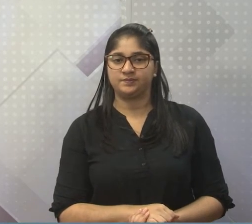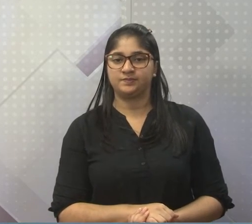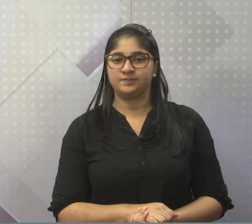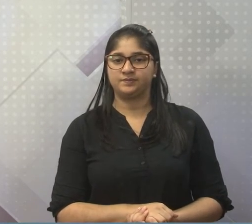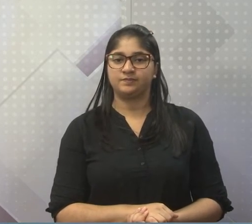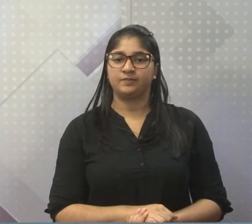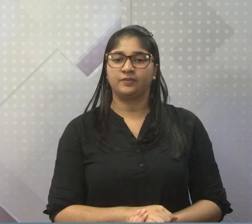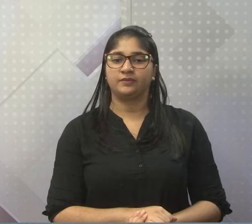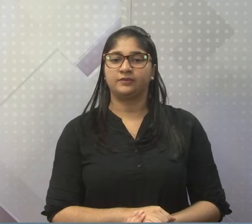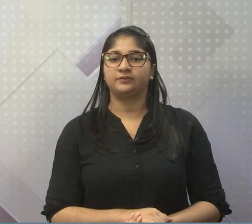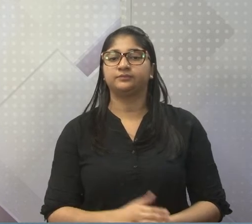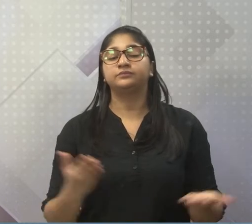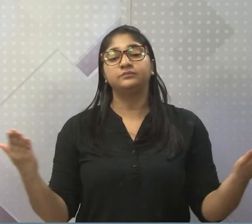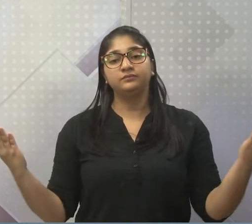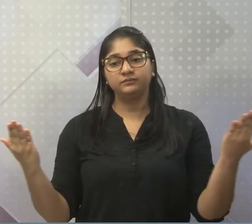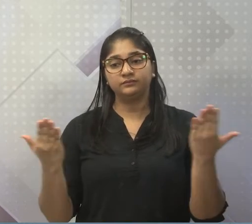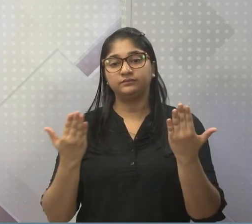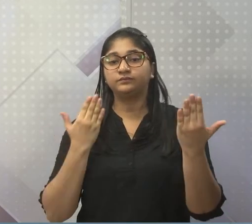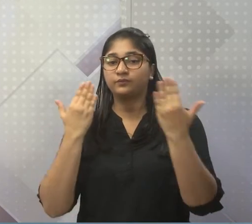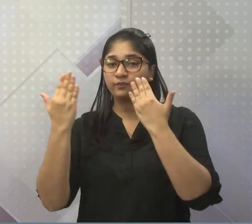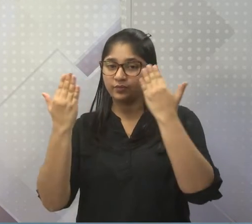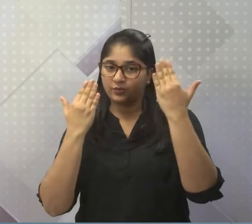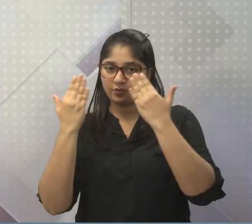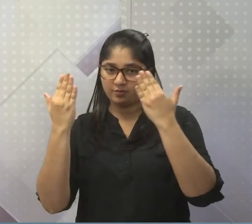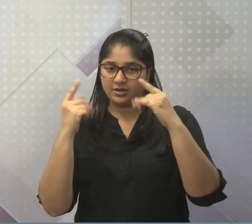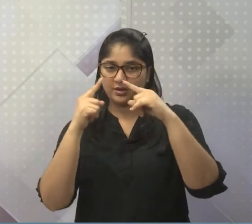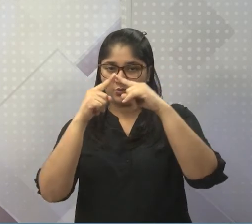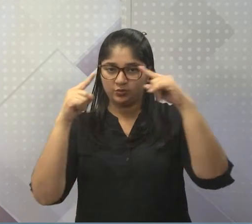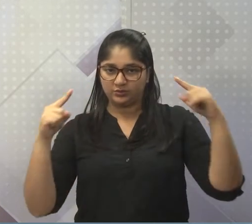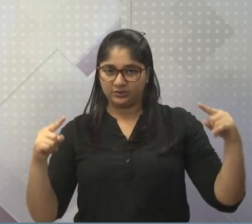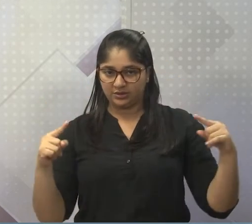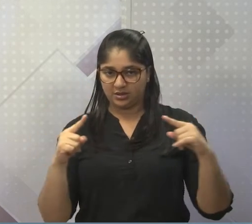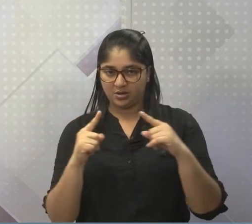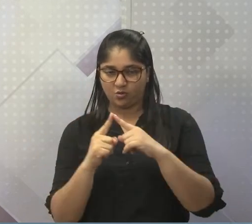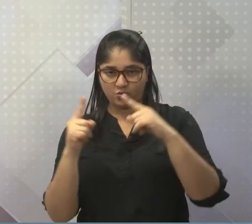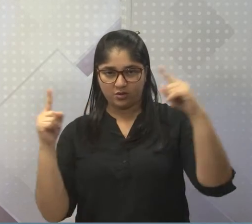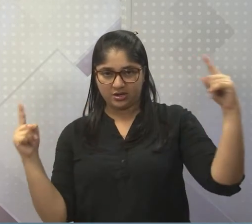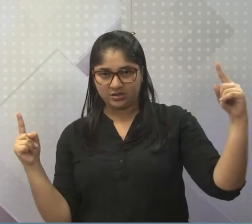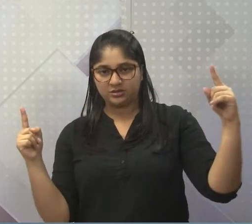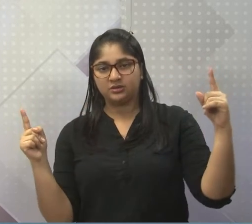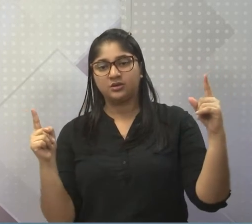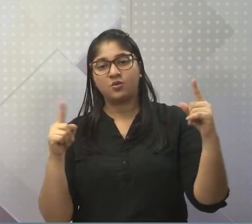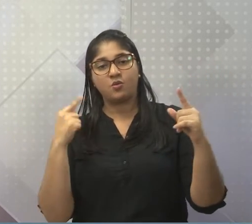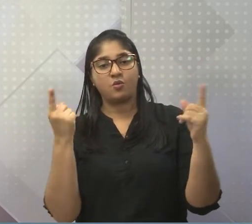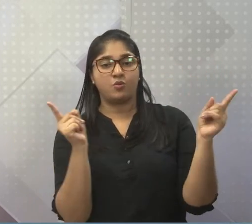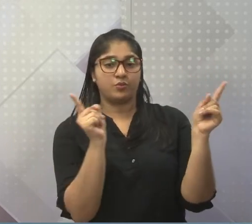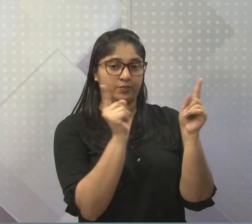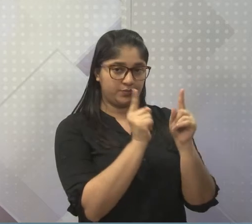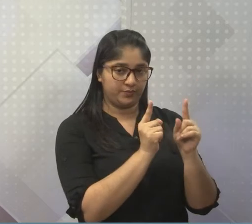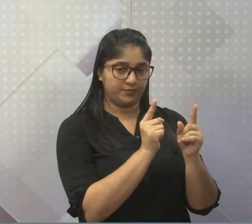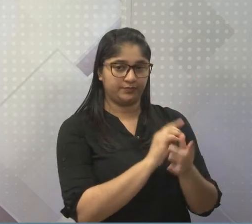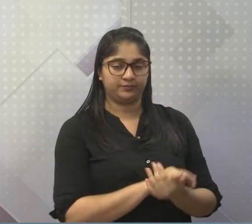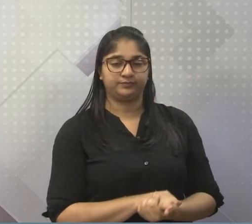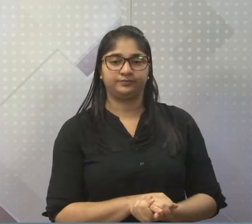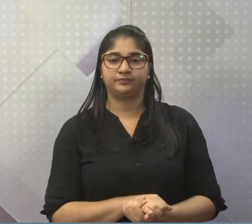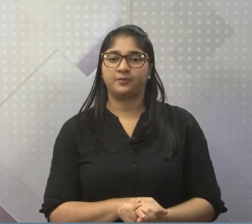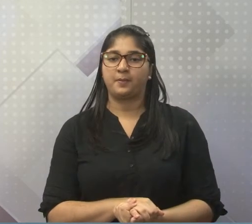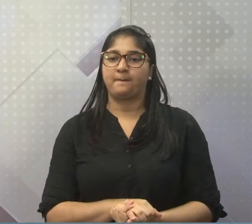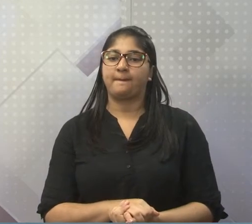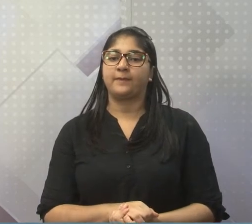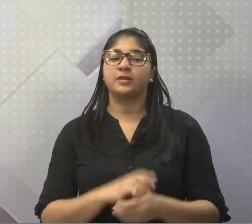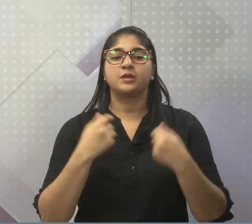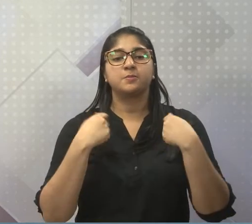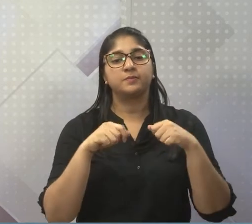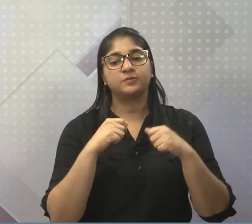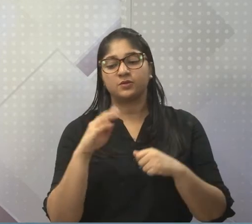Vou agora comparar o grande com o pequeno. Deixa eu ver quem eu preciso de B ao quadrado. Então, eu preciso ter B